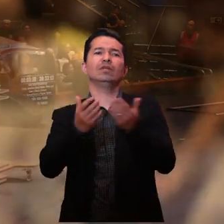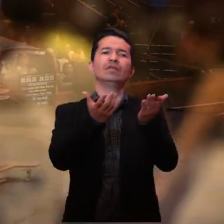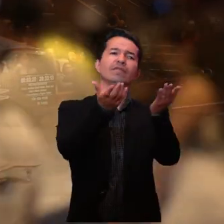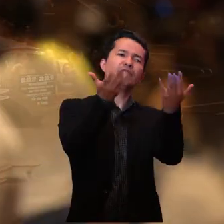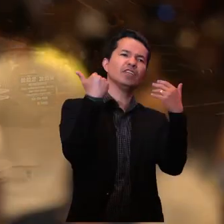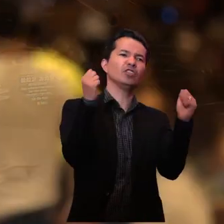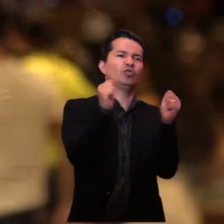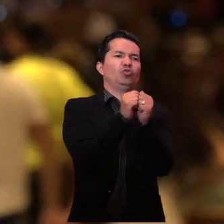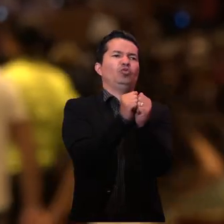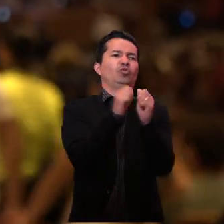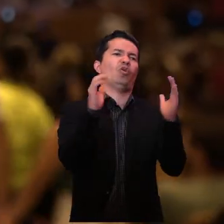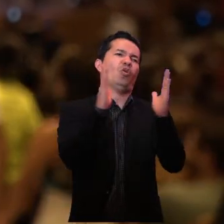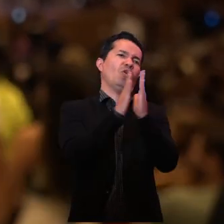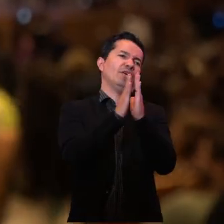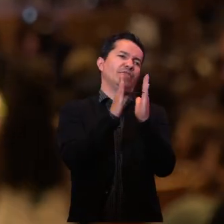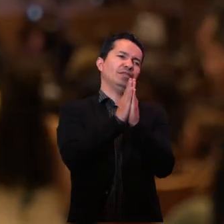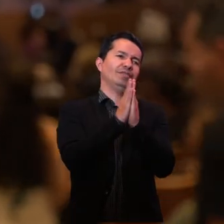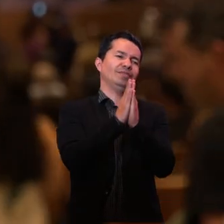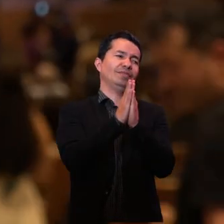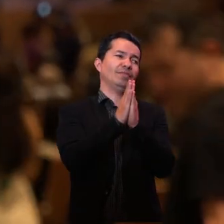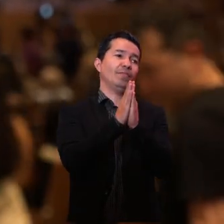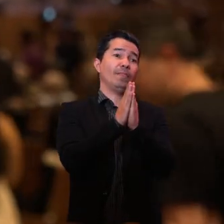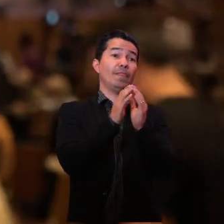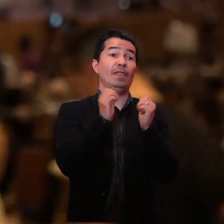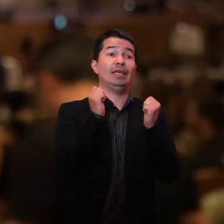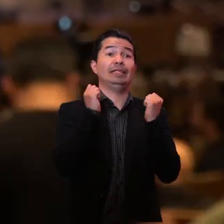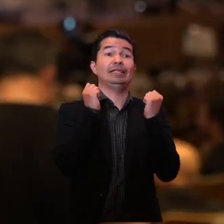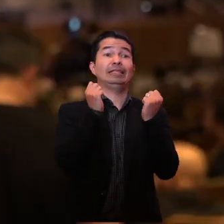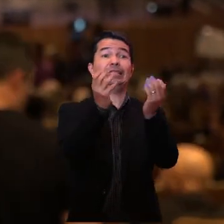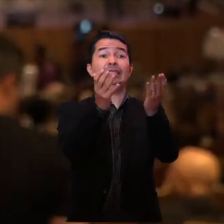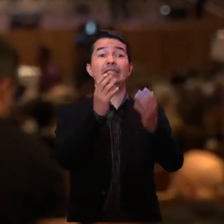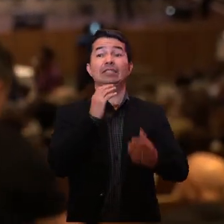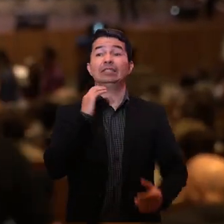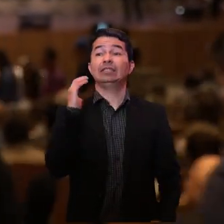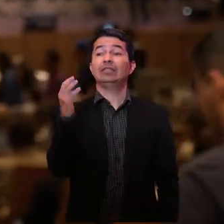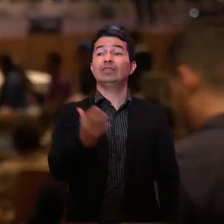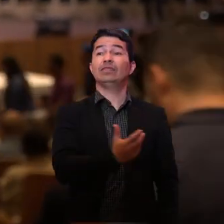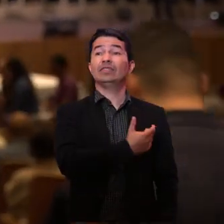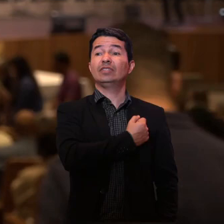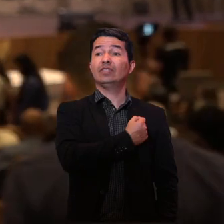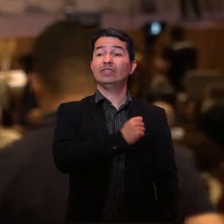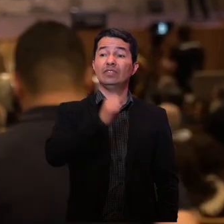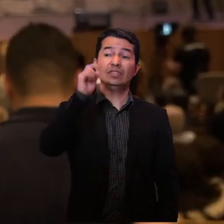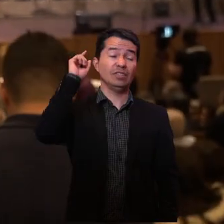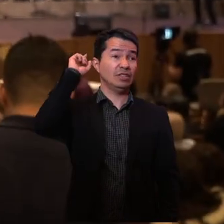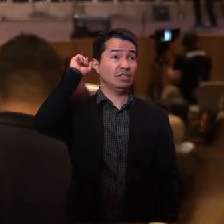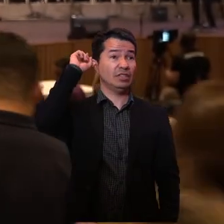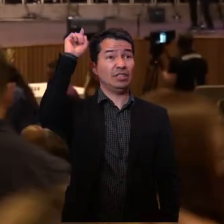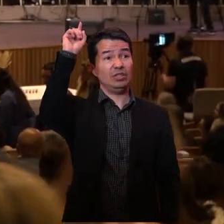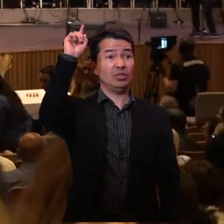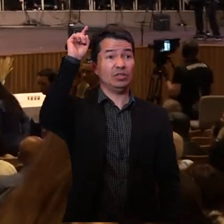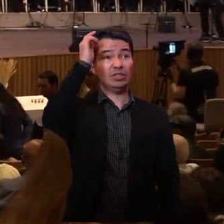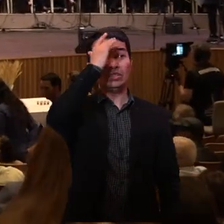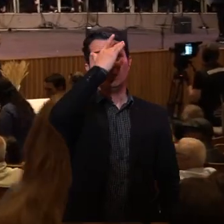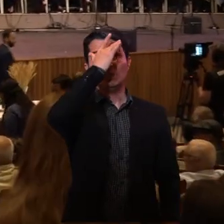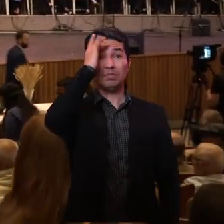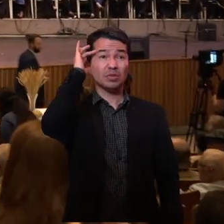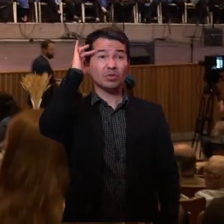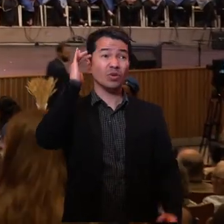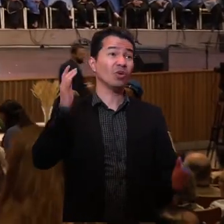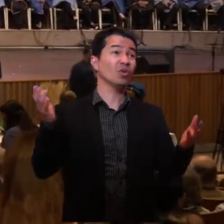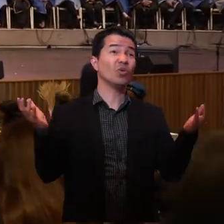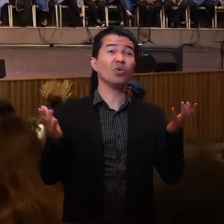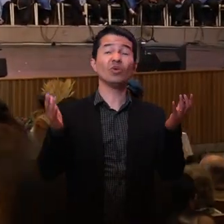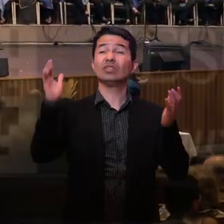orar. E a salvação de Deus, ah, ela vai chegar. Pessoas vão vestir hoje